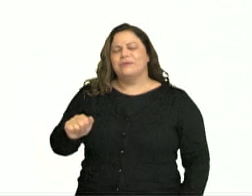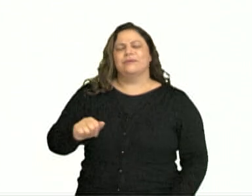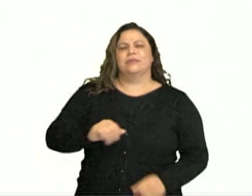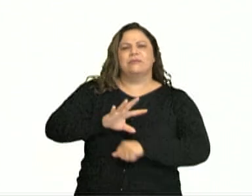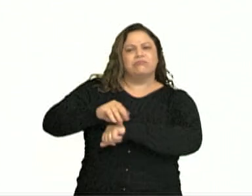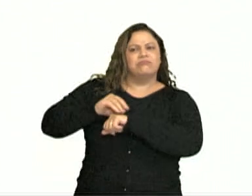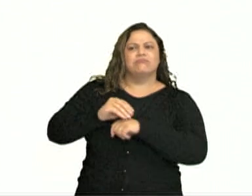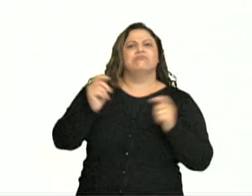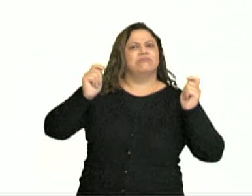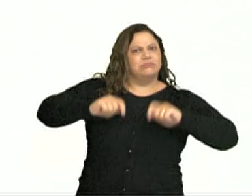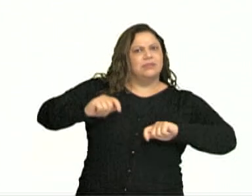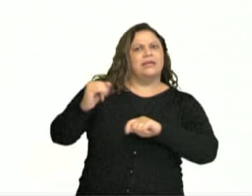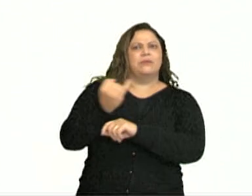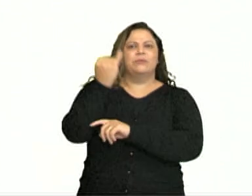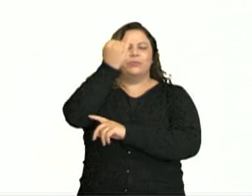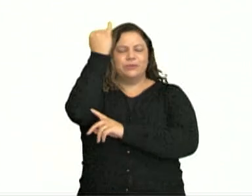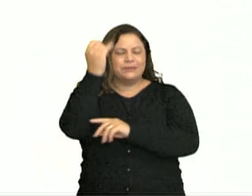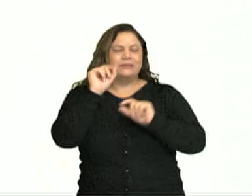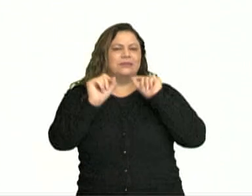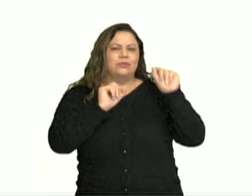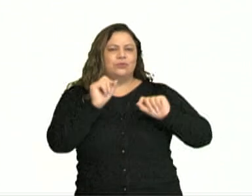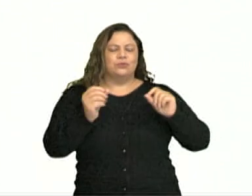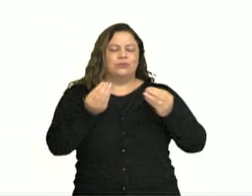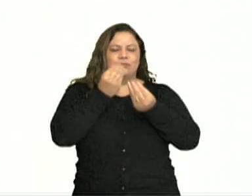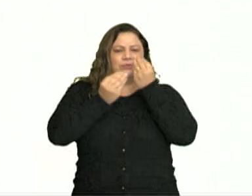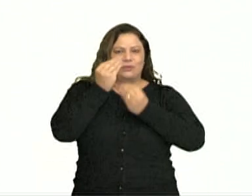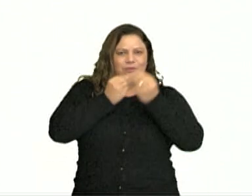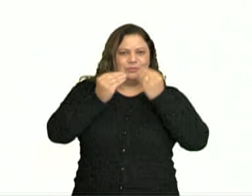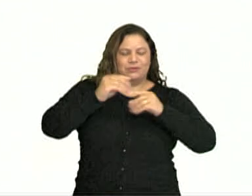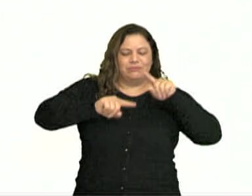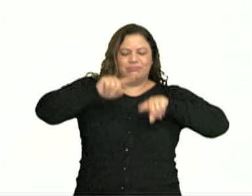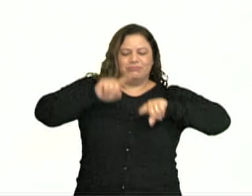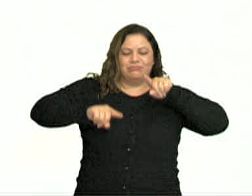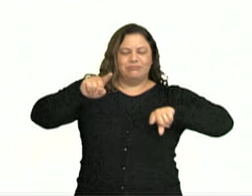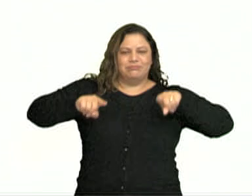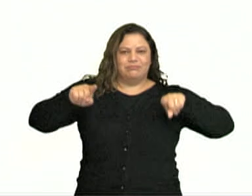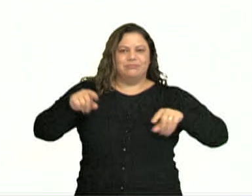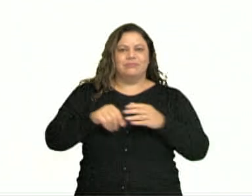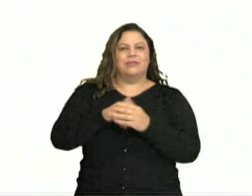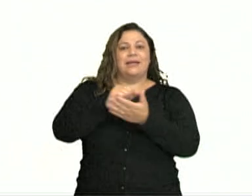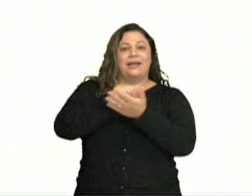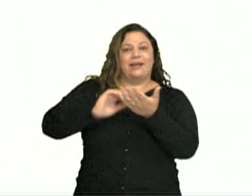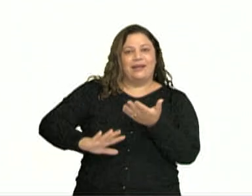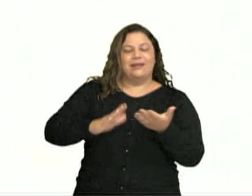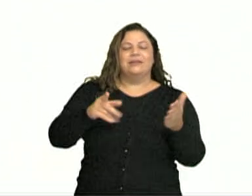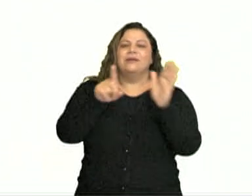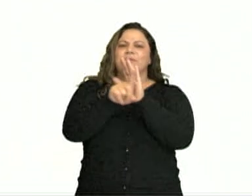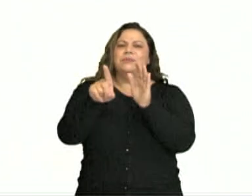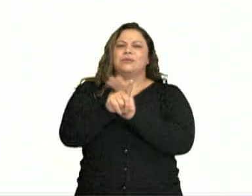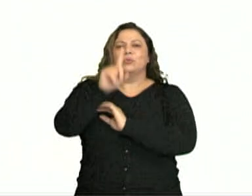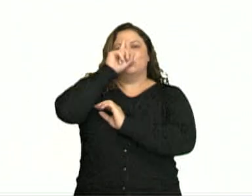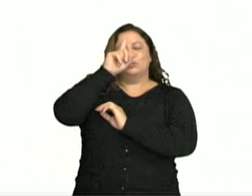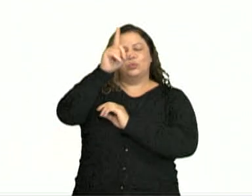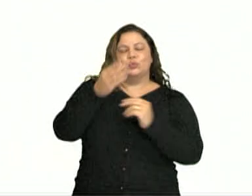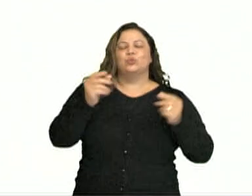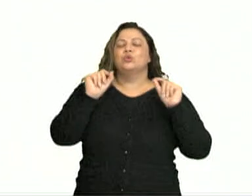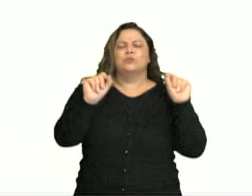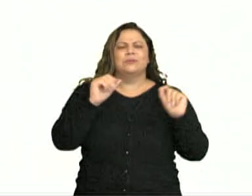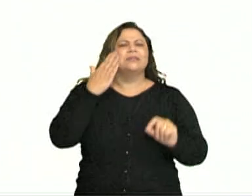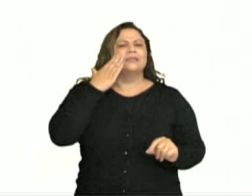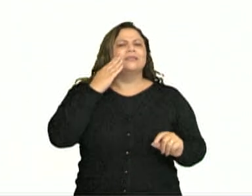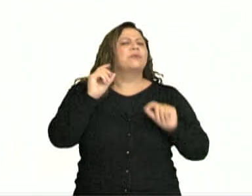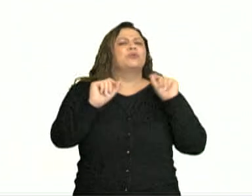nos alimentos e praticar o conhecimento com questionamentos e atividades. E as nossas perguntas do dia? Você sabe o que